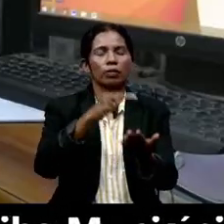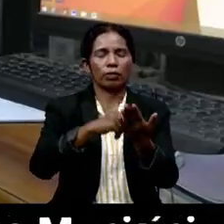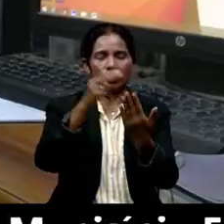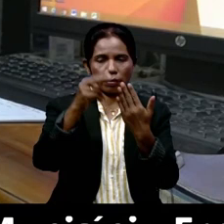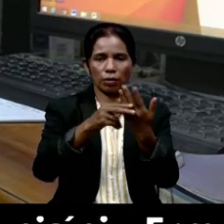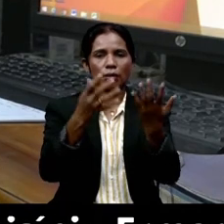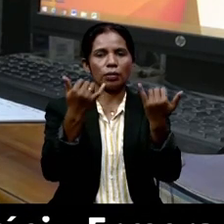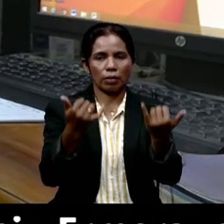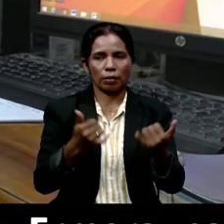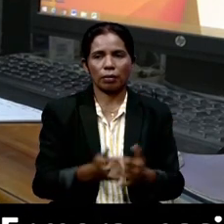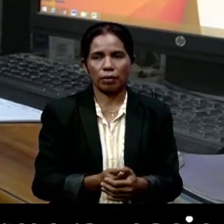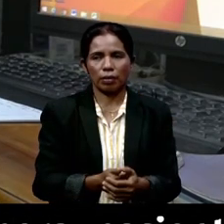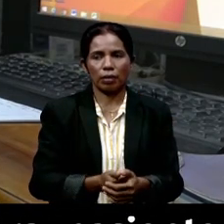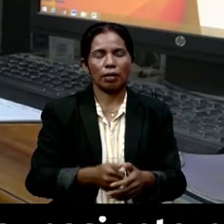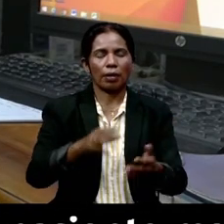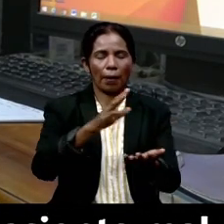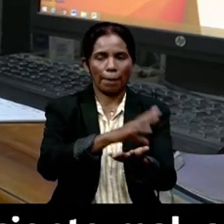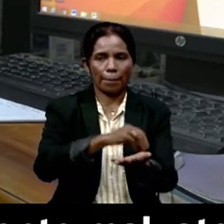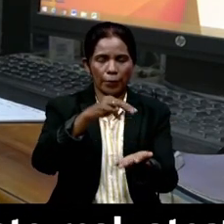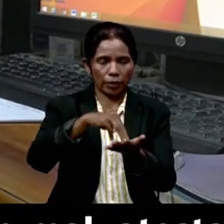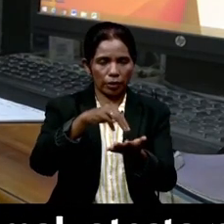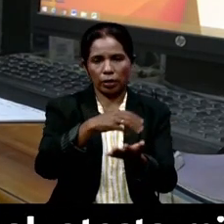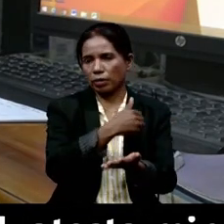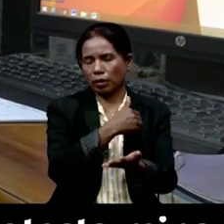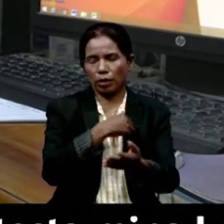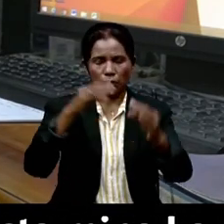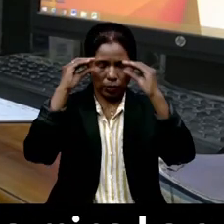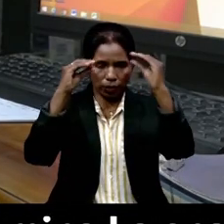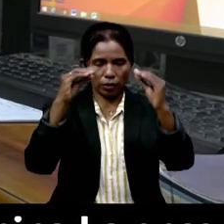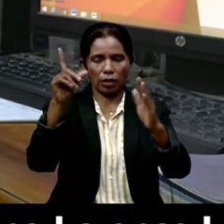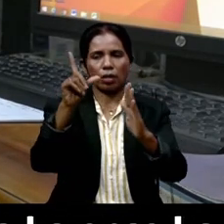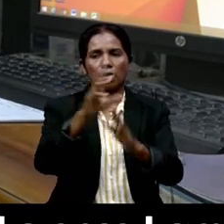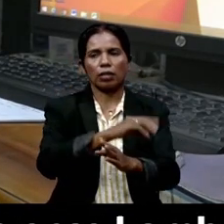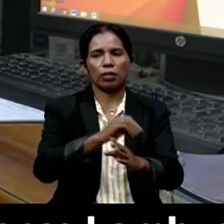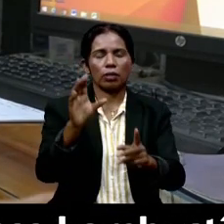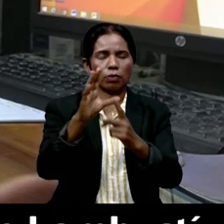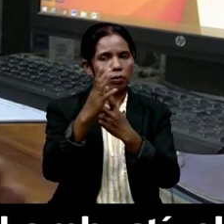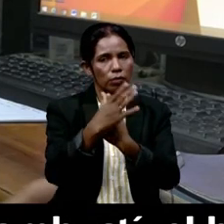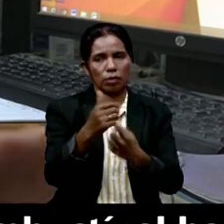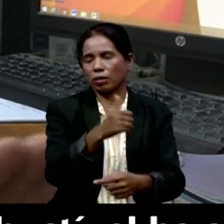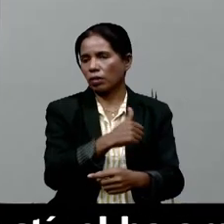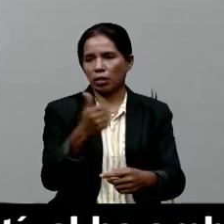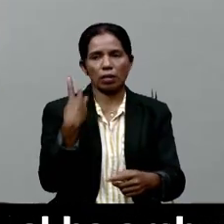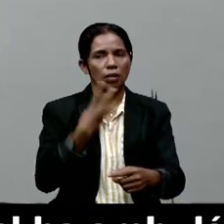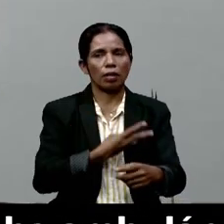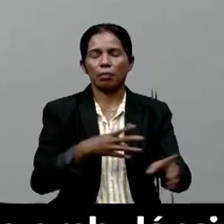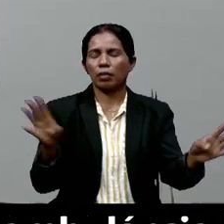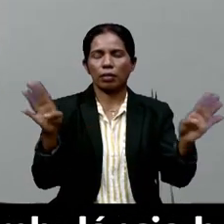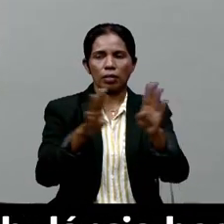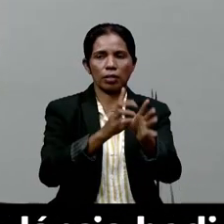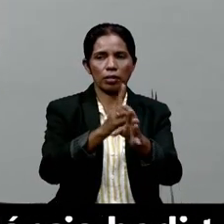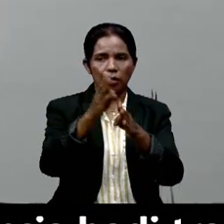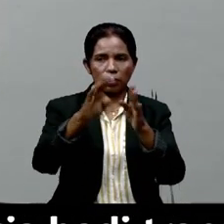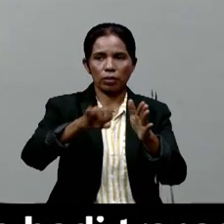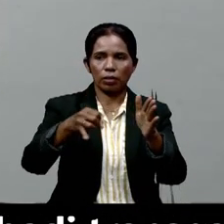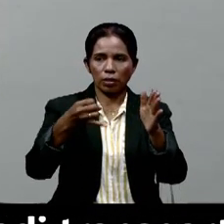agora, matéria de neve Sira Ukhanurin, maka temas de literatura e cultura. Selo, Amitaka. Diretor Secundário Geral